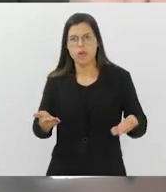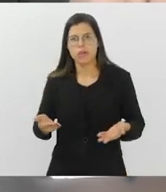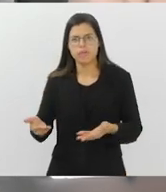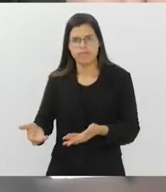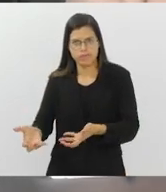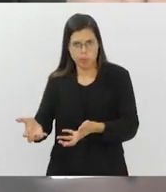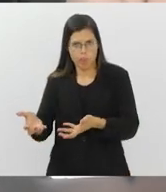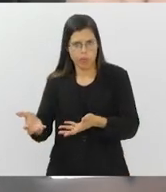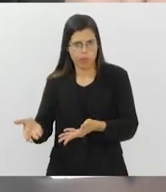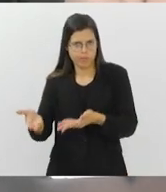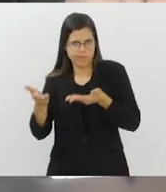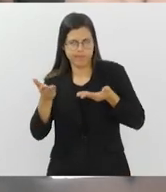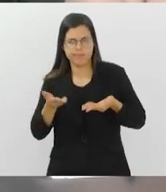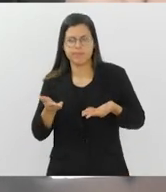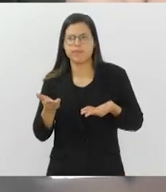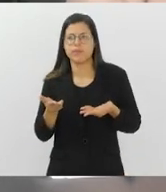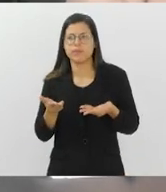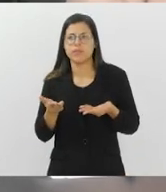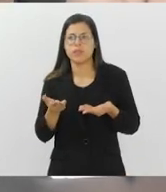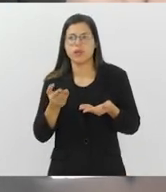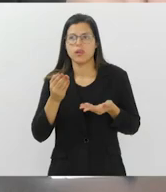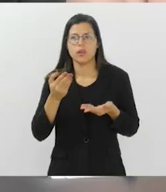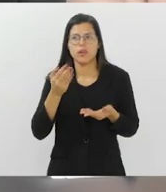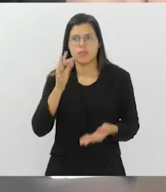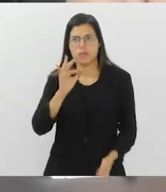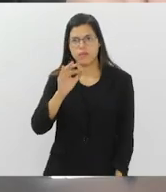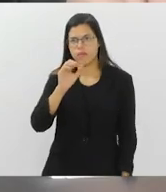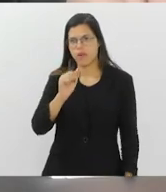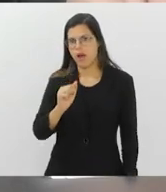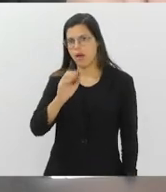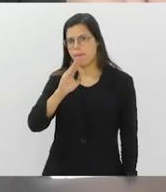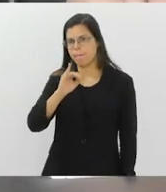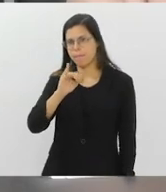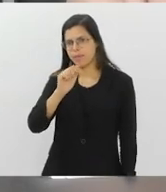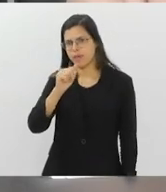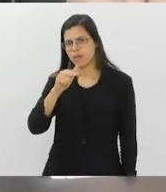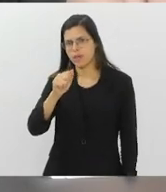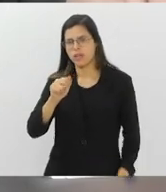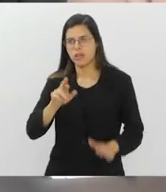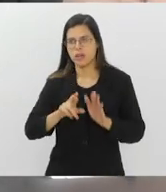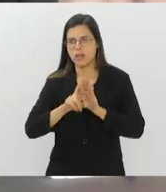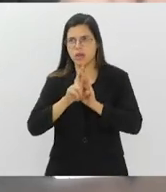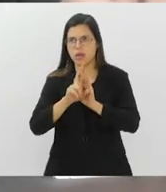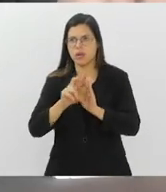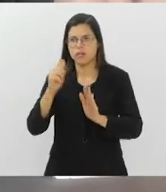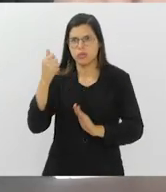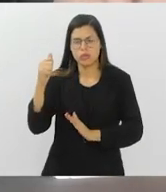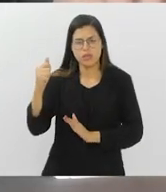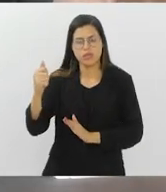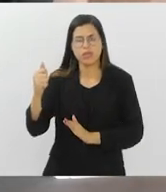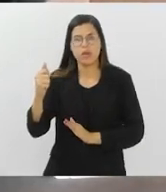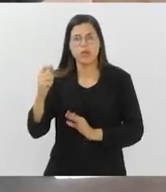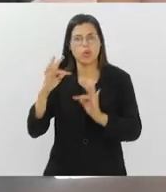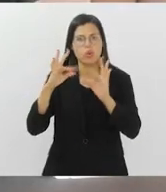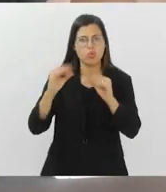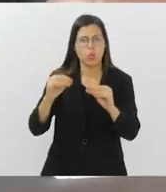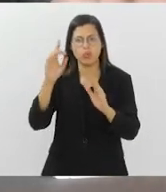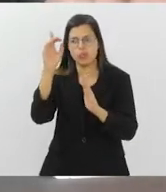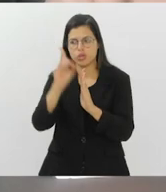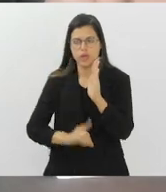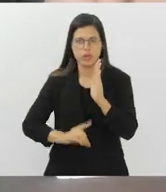a senhora Fabiane Simão, representando a Associação Nenhum Direito a Menos. Por